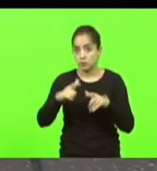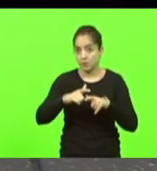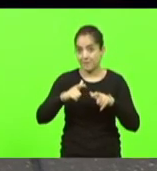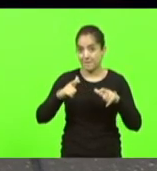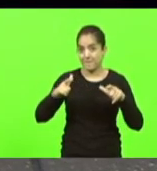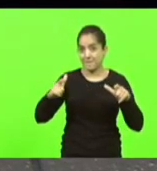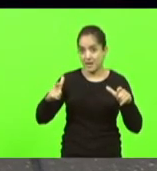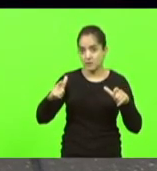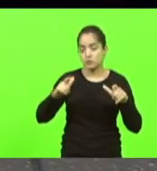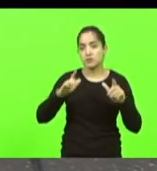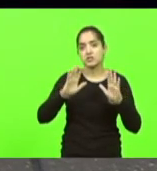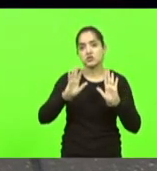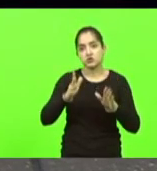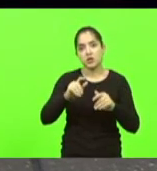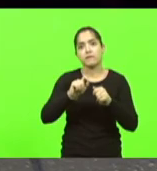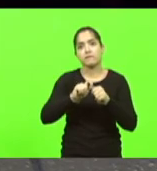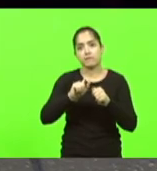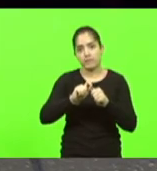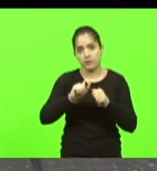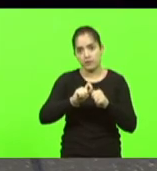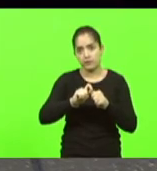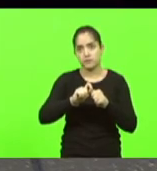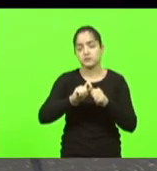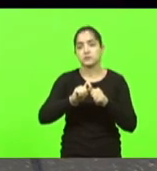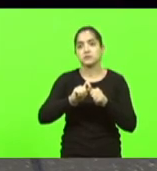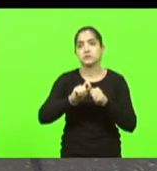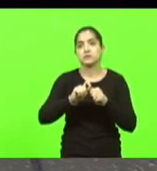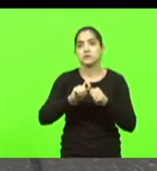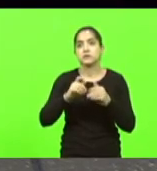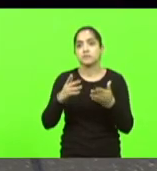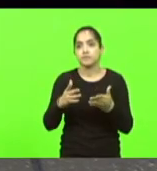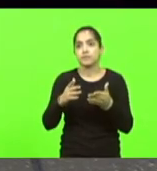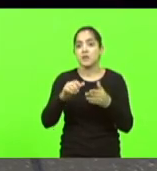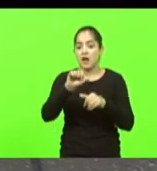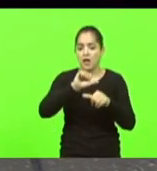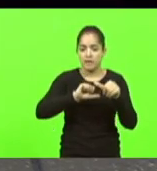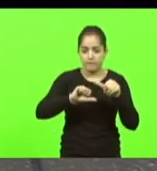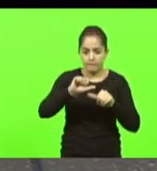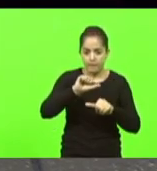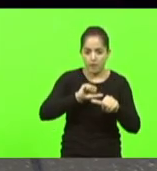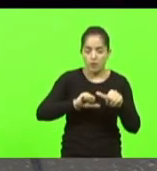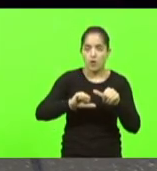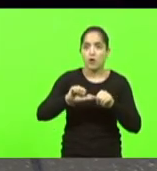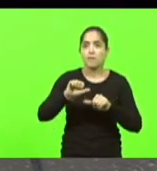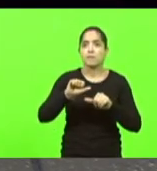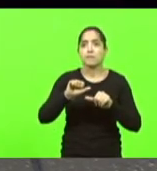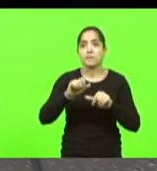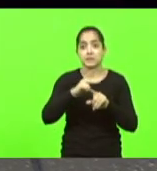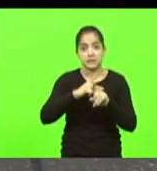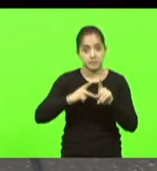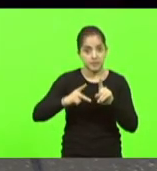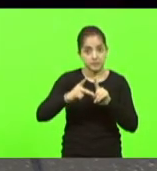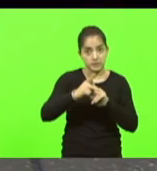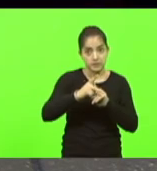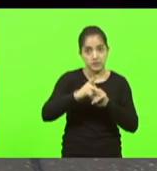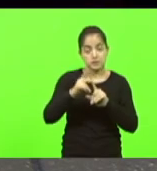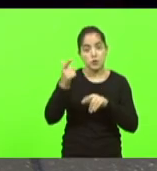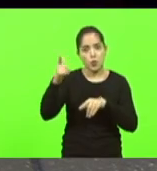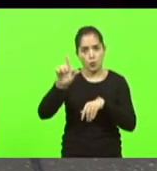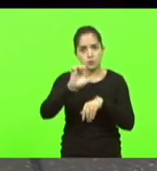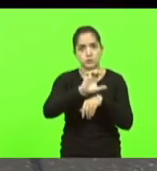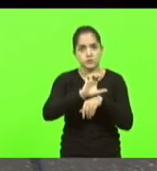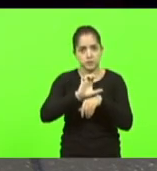dos Estados já fizeram o seu dever de casa já fizeram a sua reforma da Previdência